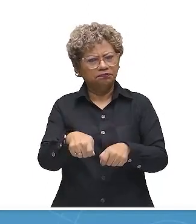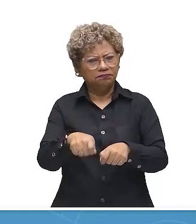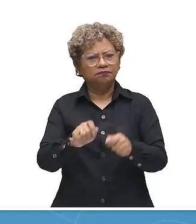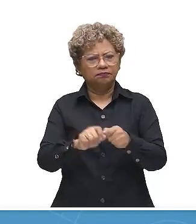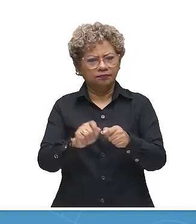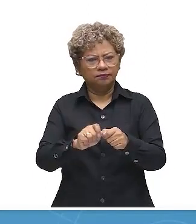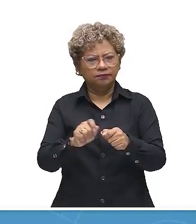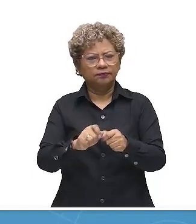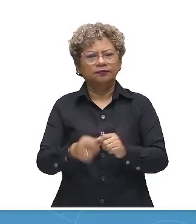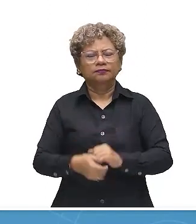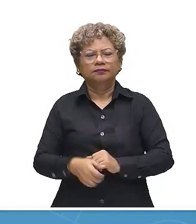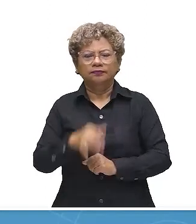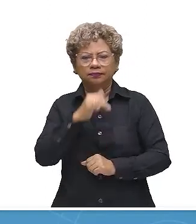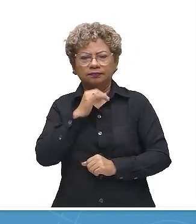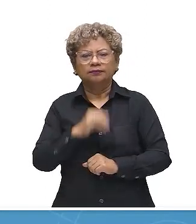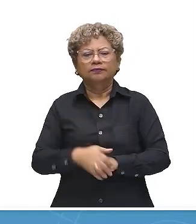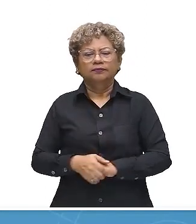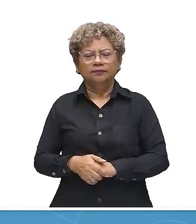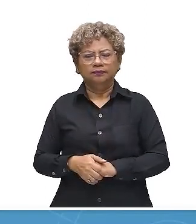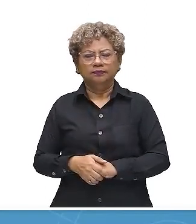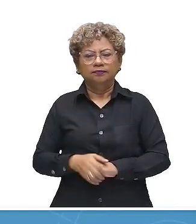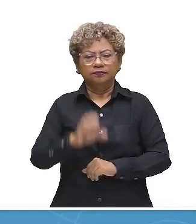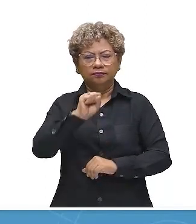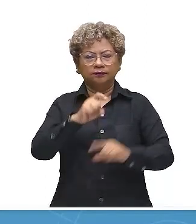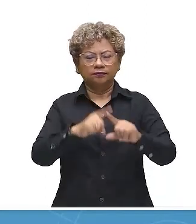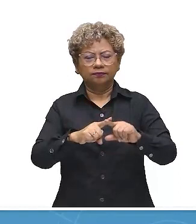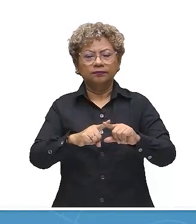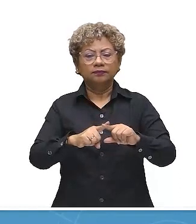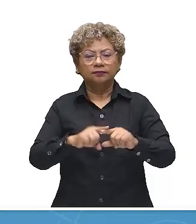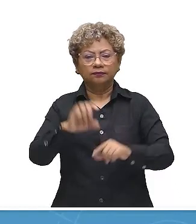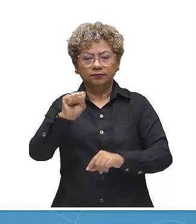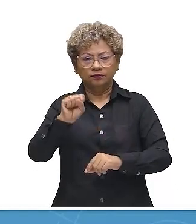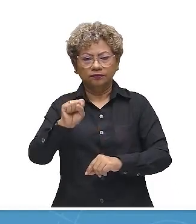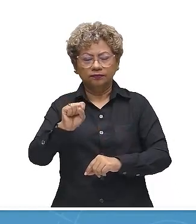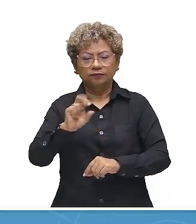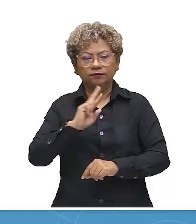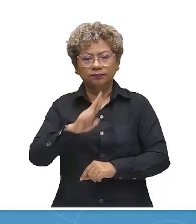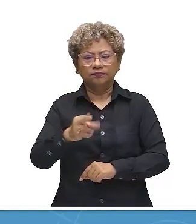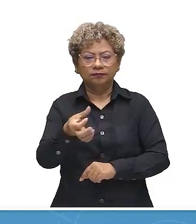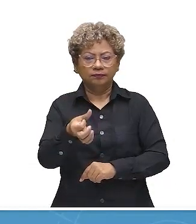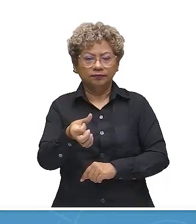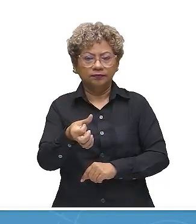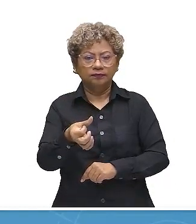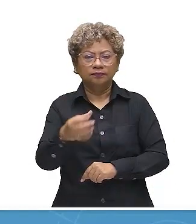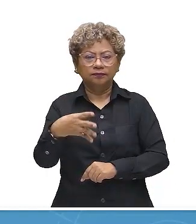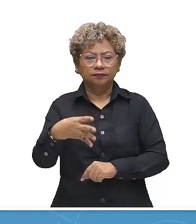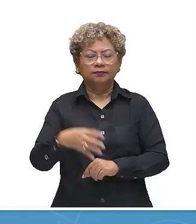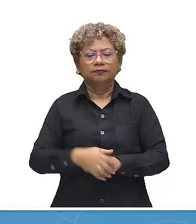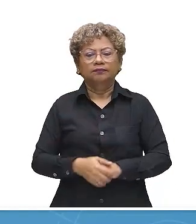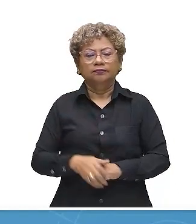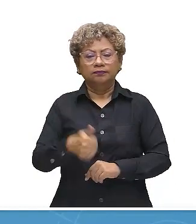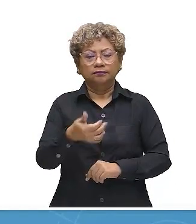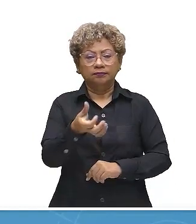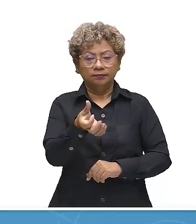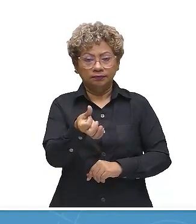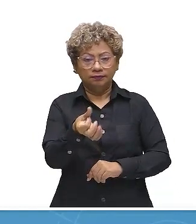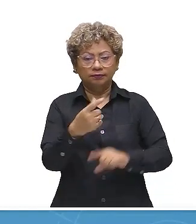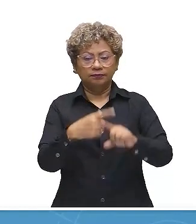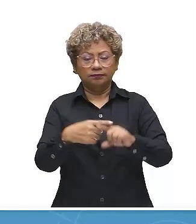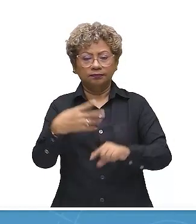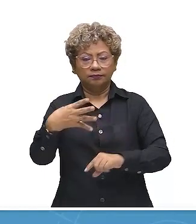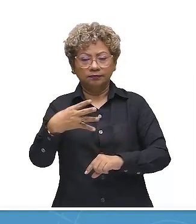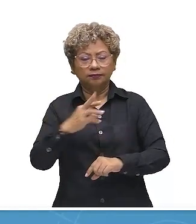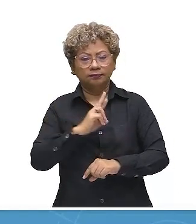16 vezes 4, 64. Deu certo também. Isso vai acontecer com quaisquer duas